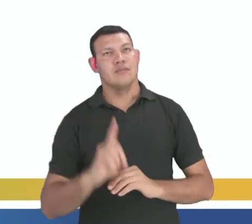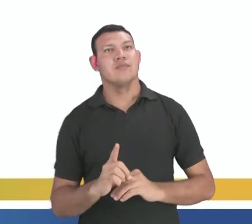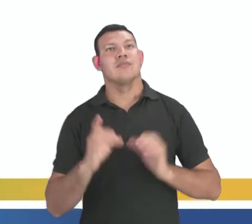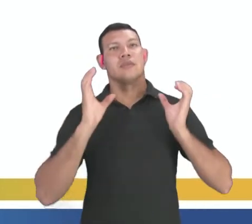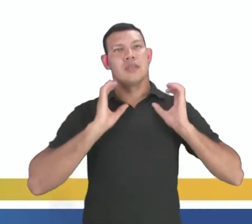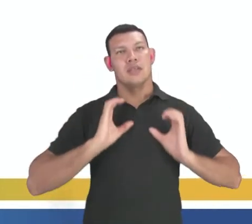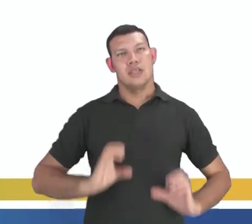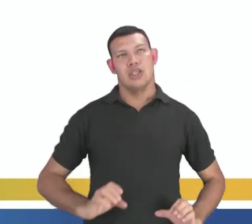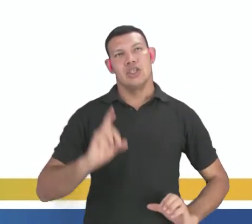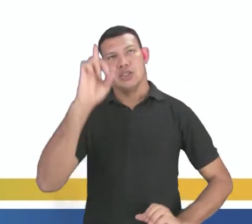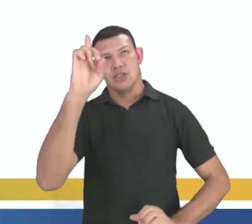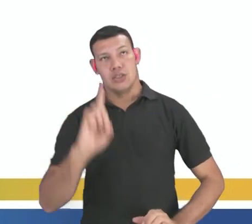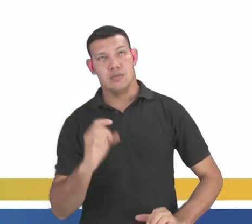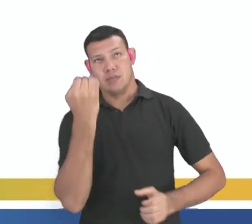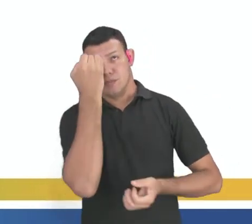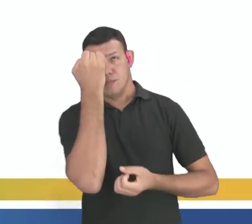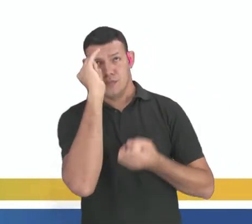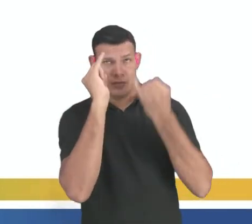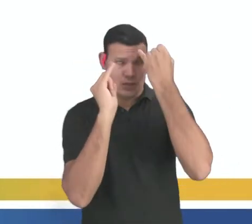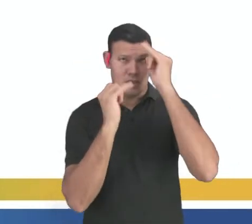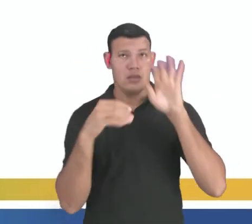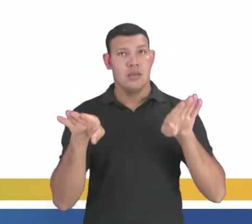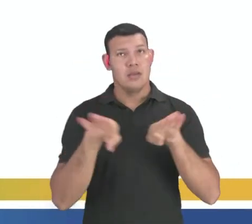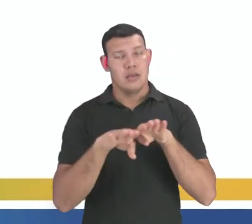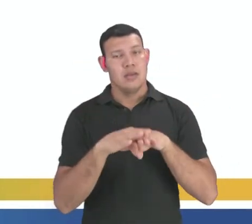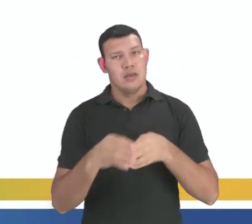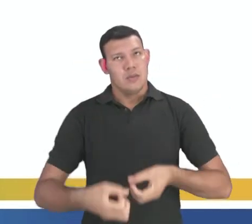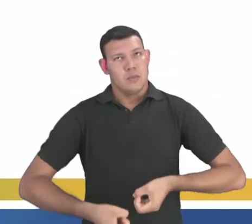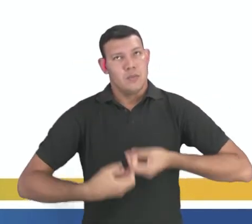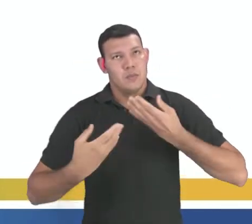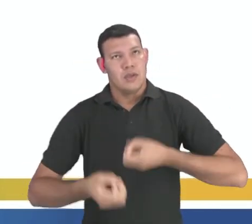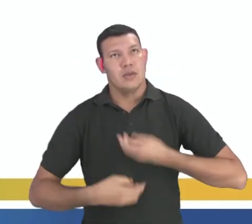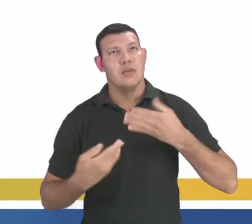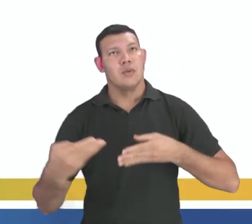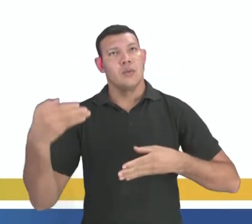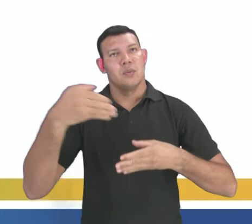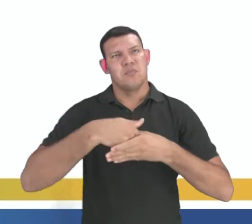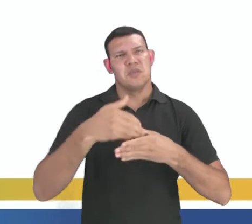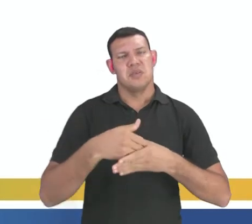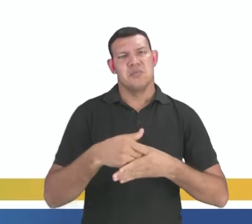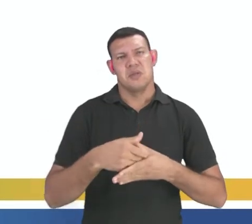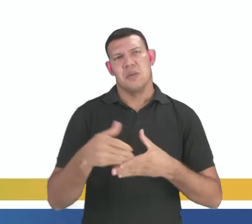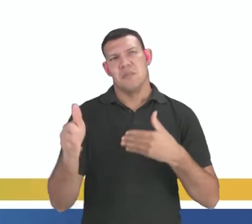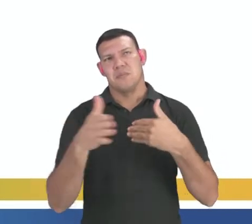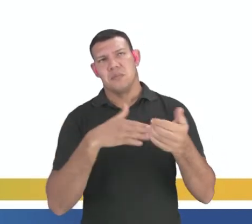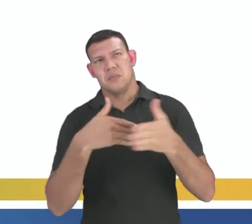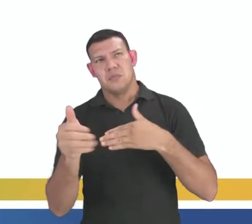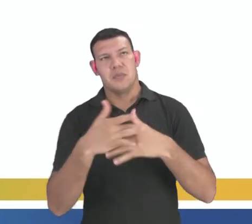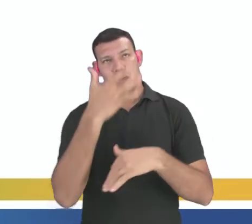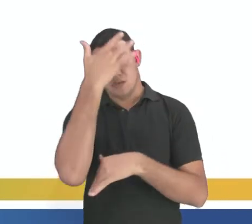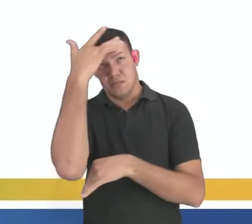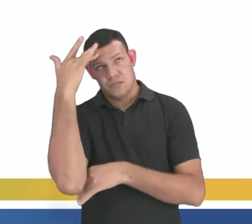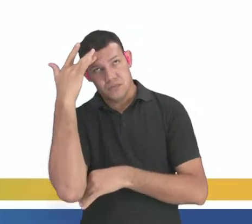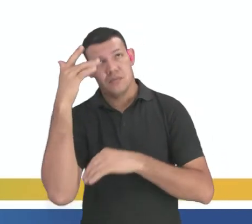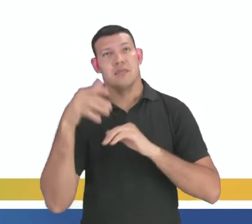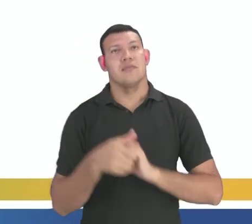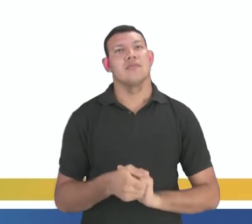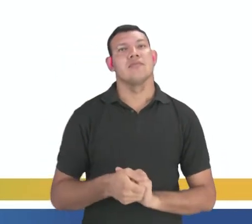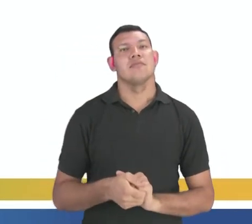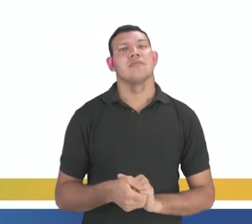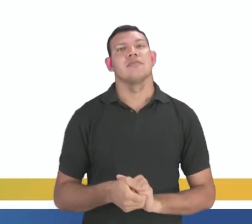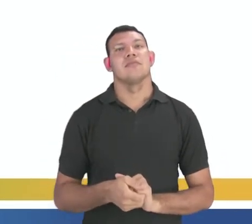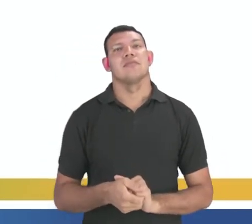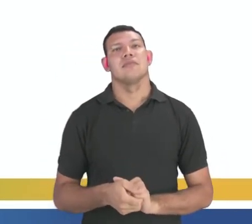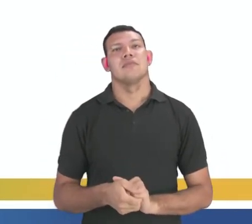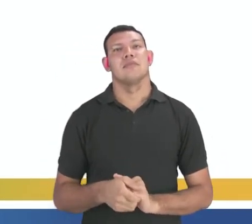o direito de ter uma ideia e poder expressá-la. É poder votar em quem quiser sem constrangimento. Há detalhes que